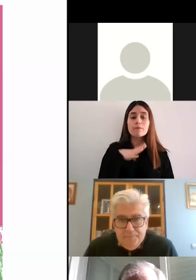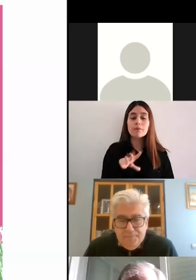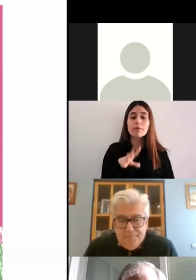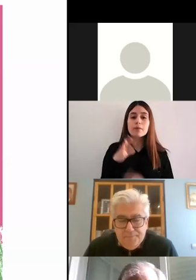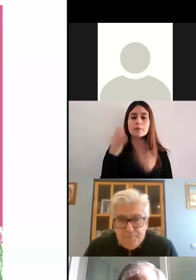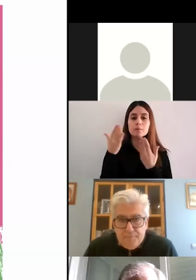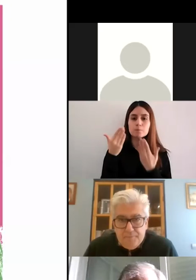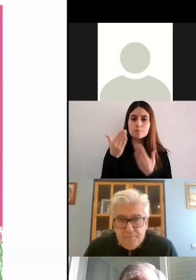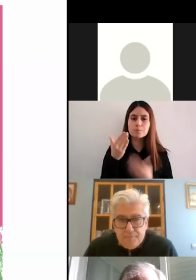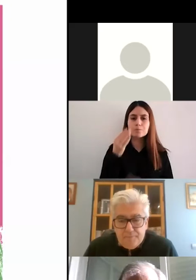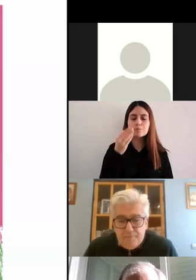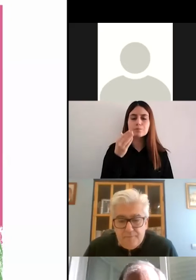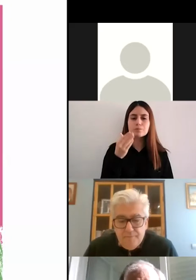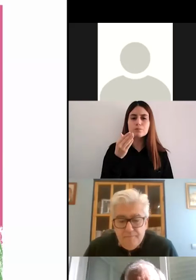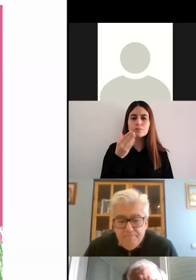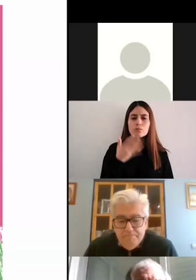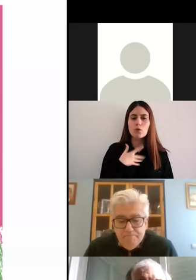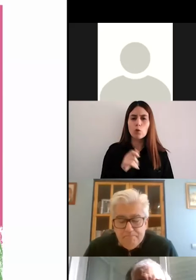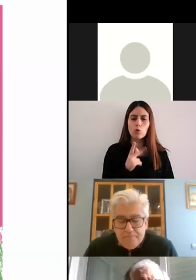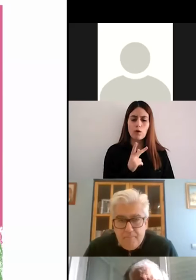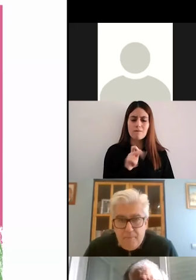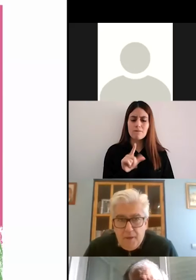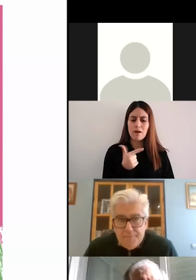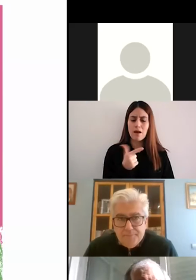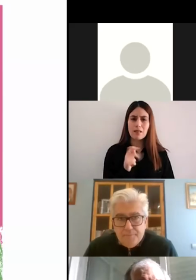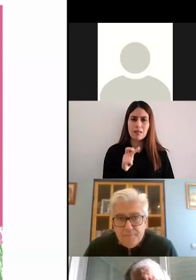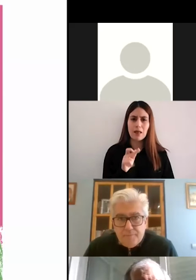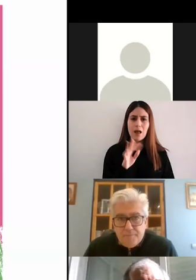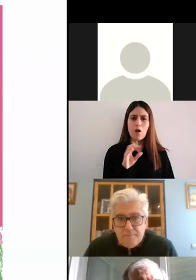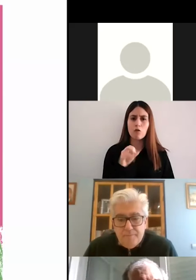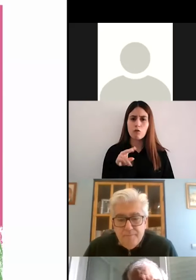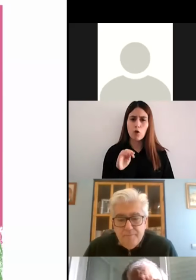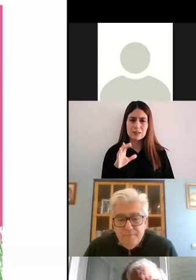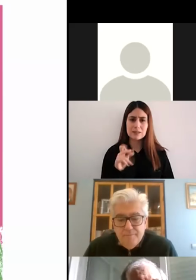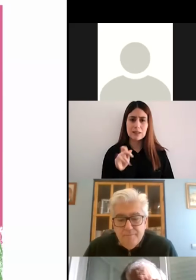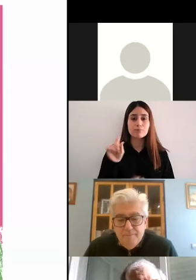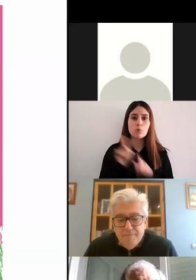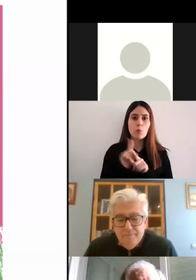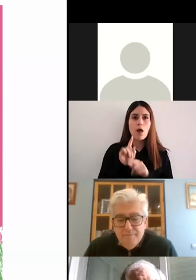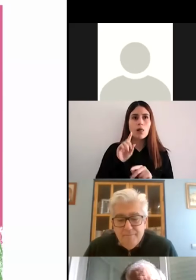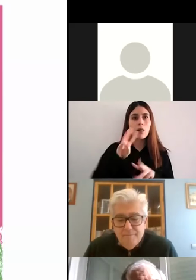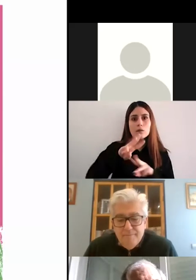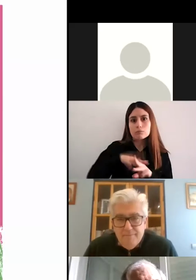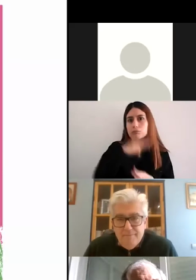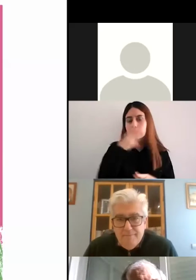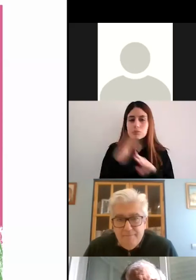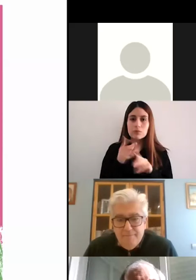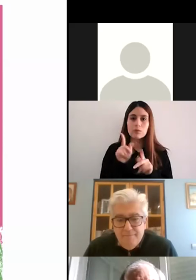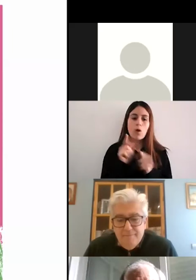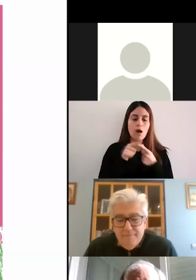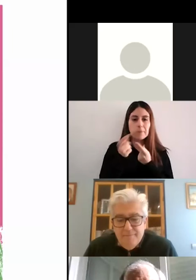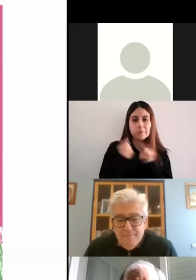professor Walter Fonseca na sua dupla missão, eu diria aqui tripla missão, de